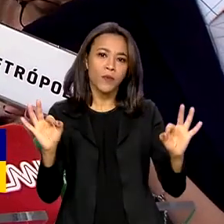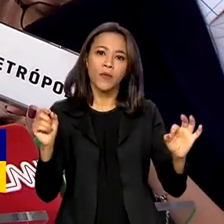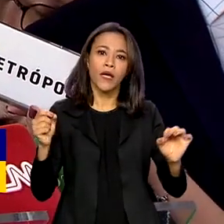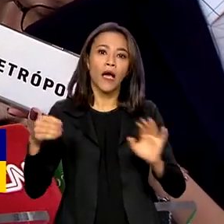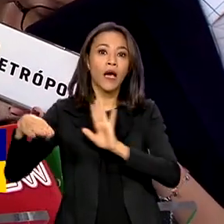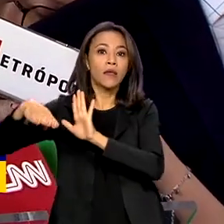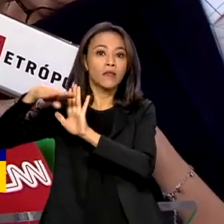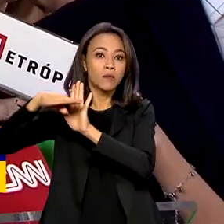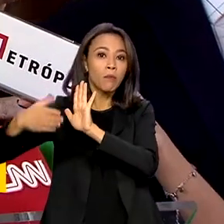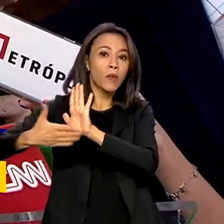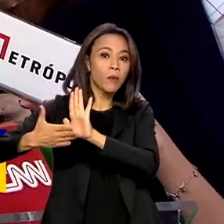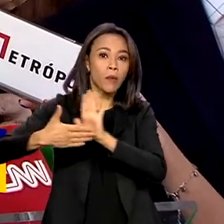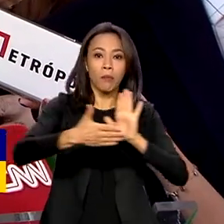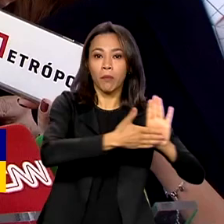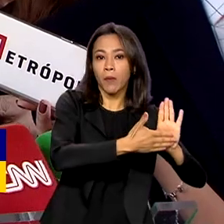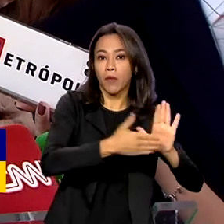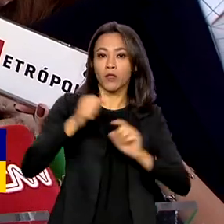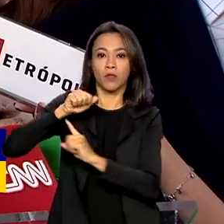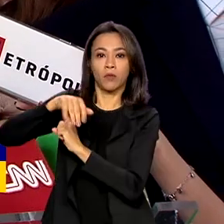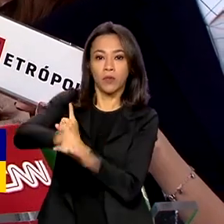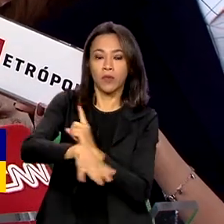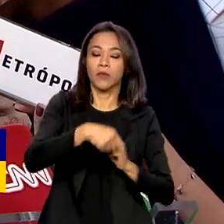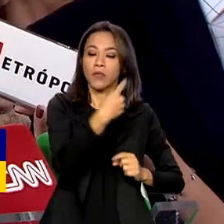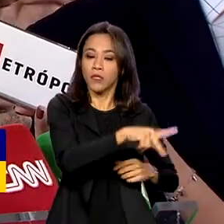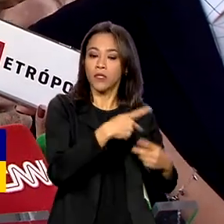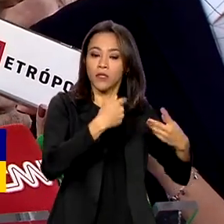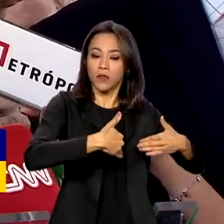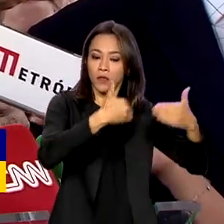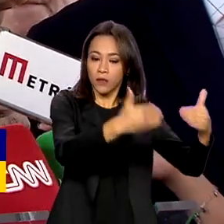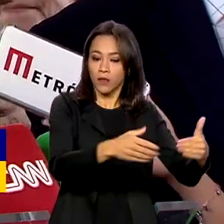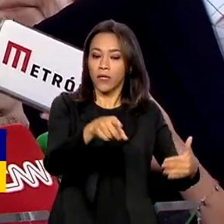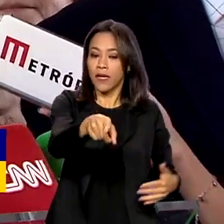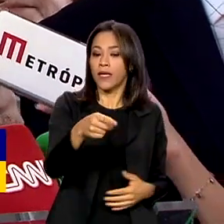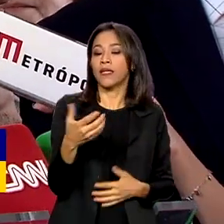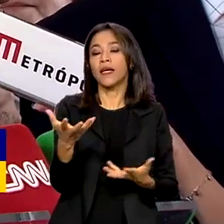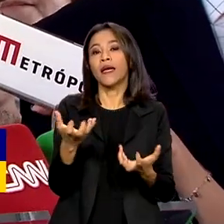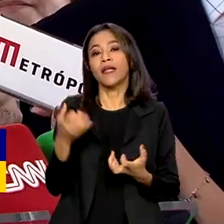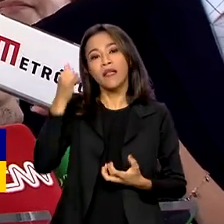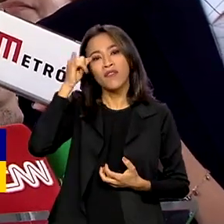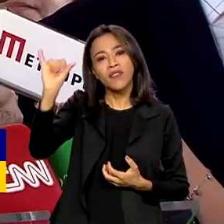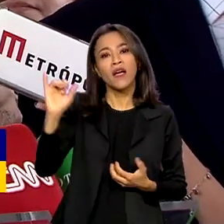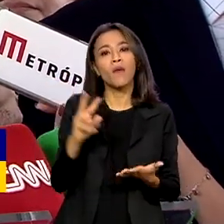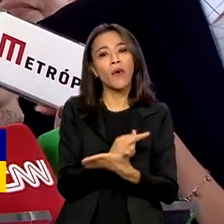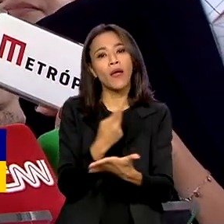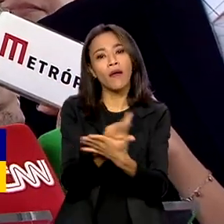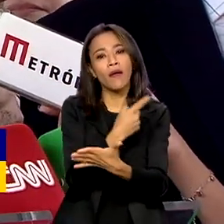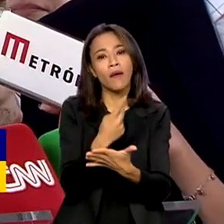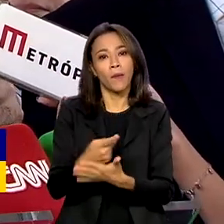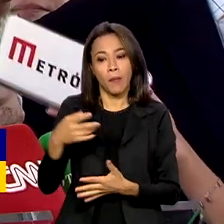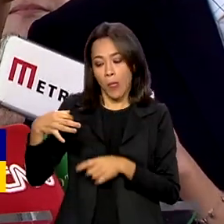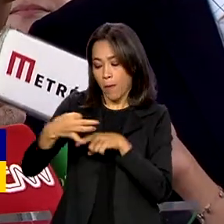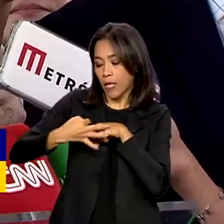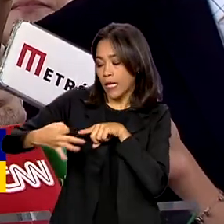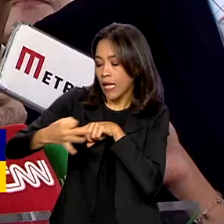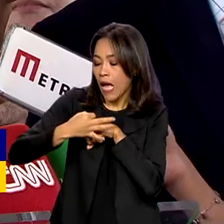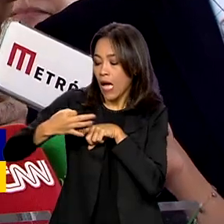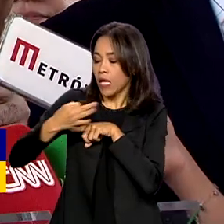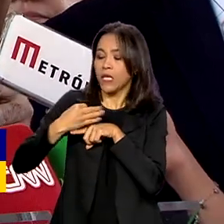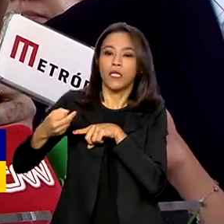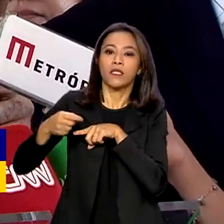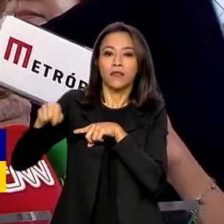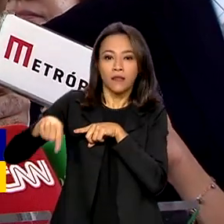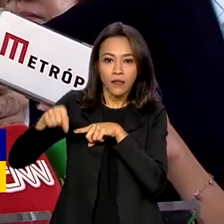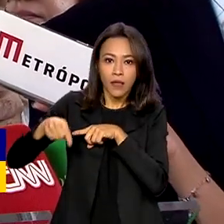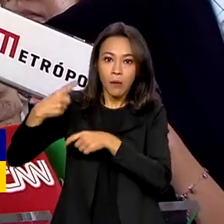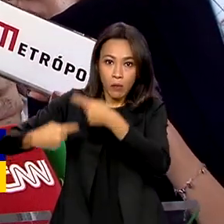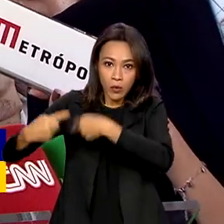dizendo há muito tempo que ele está tentando evitar um equívoco que acontece há muito tempo na economia brasileira, que é você ter uma política monetária que vai para um lado e uma política